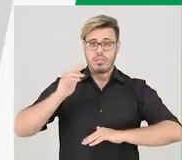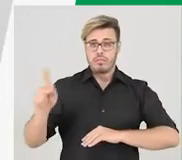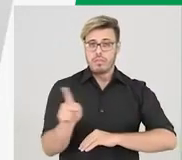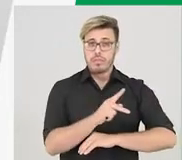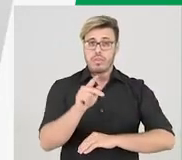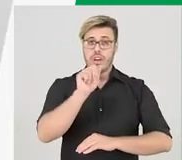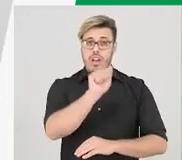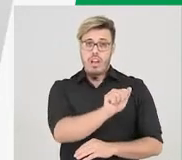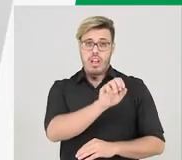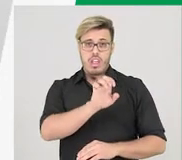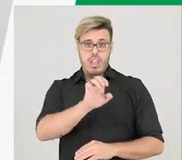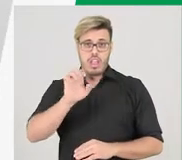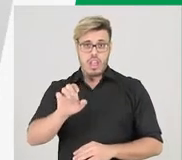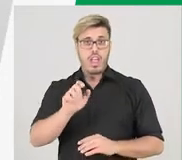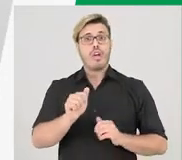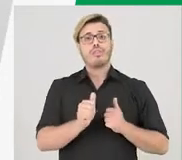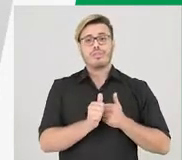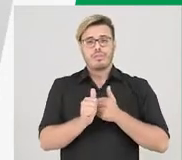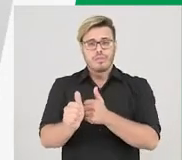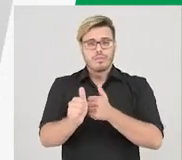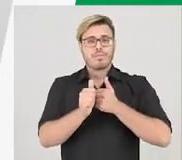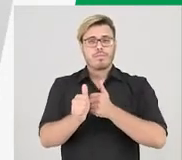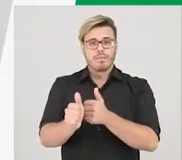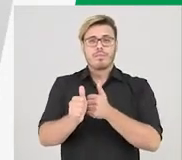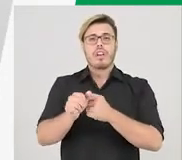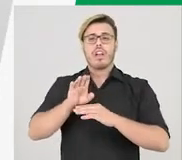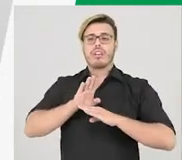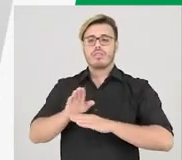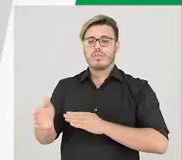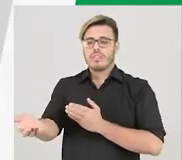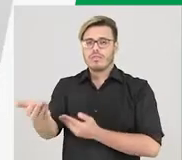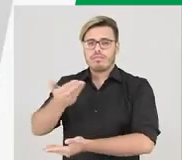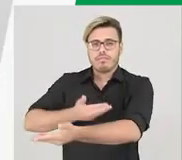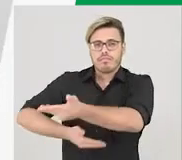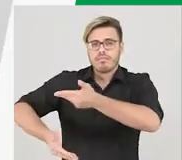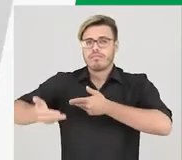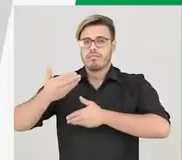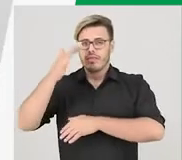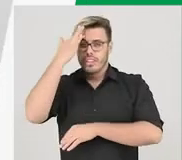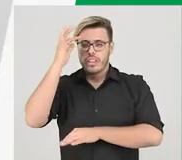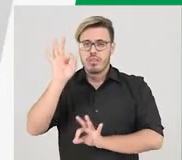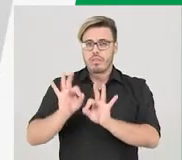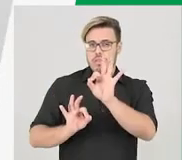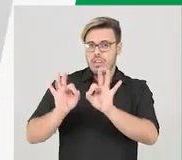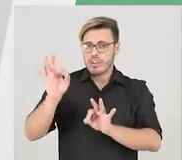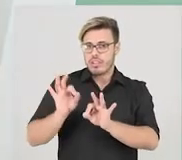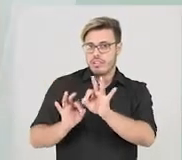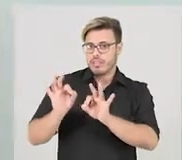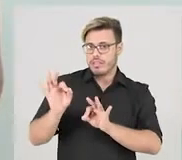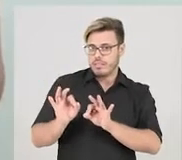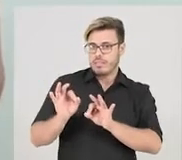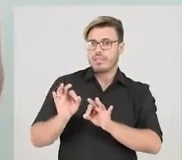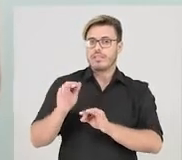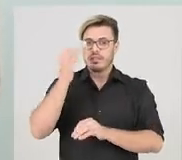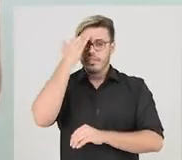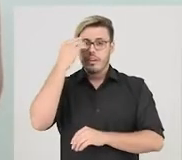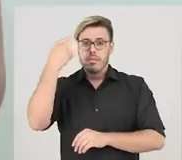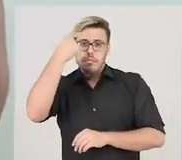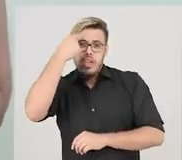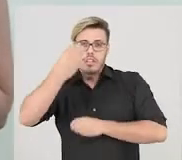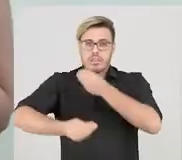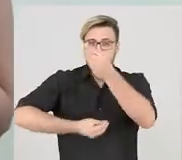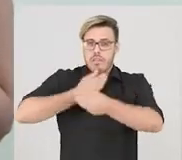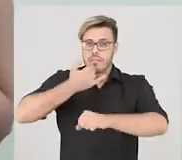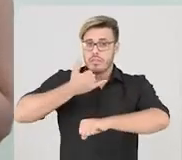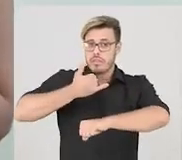esse processo, ele ajuda a construir o plano educacional individualizado, ele sugere estratégias, recursos